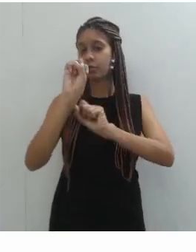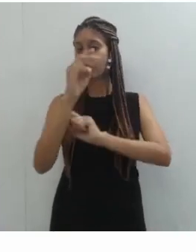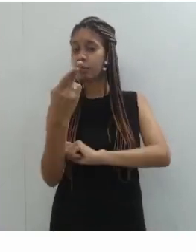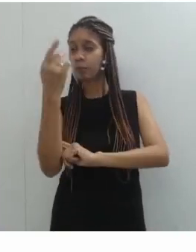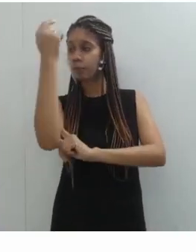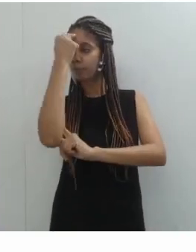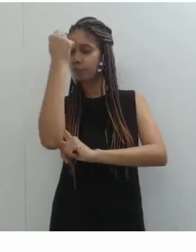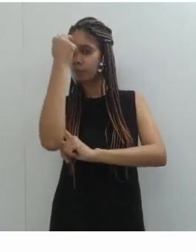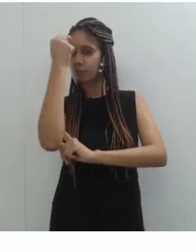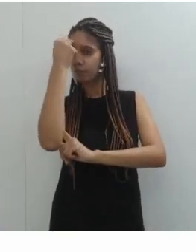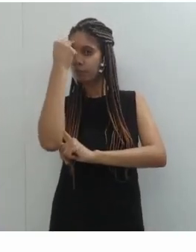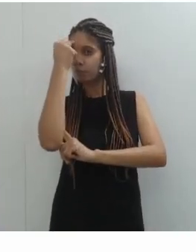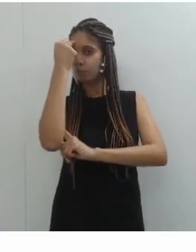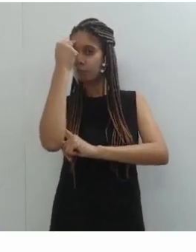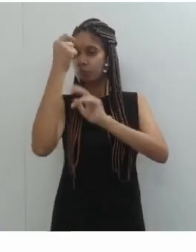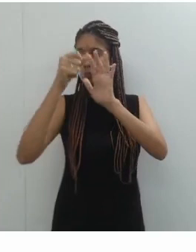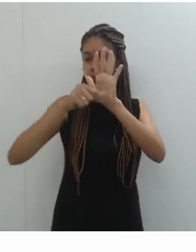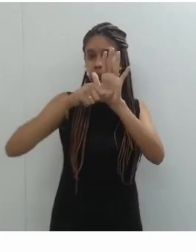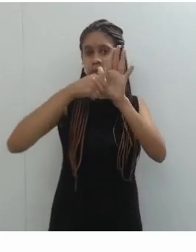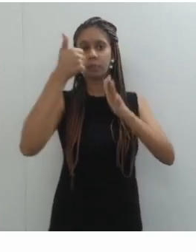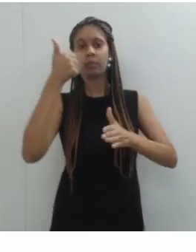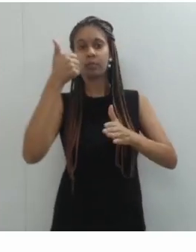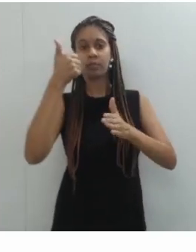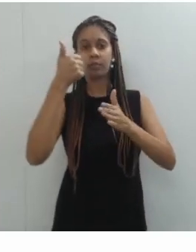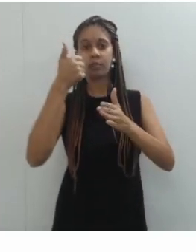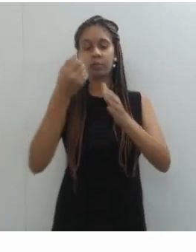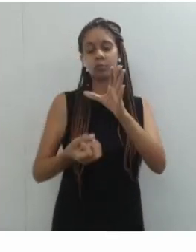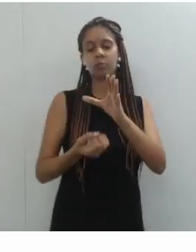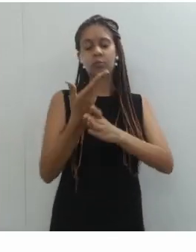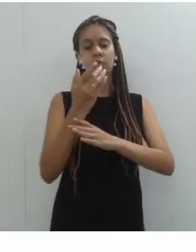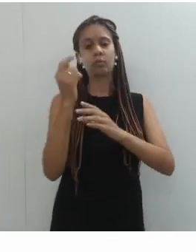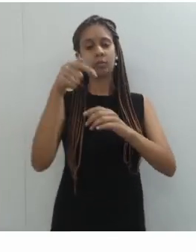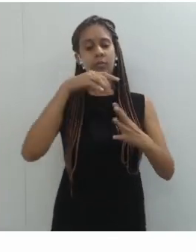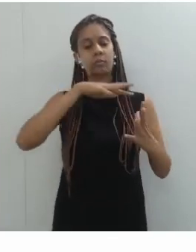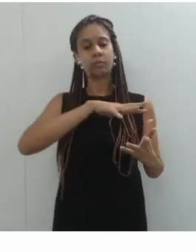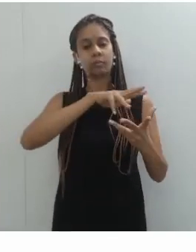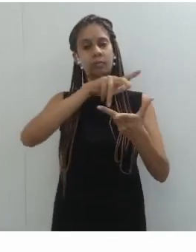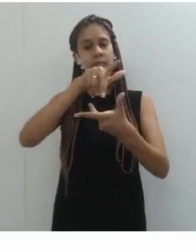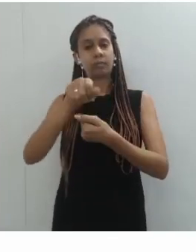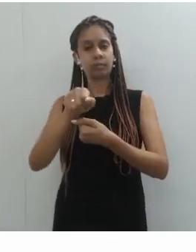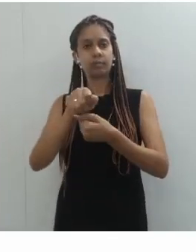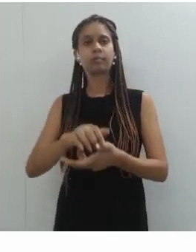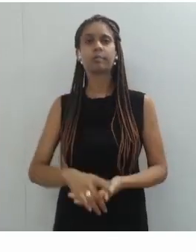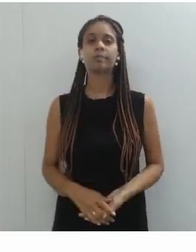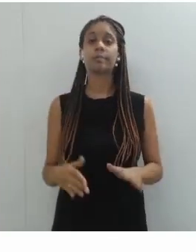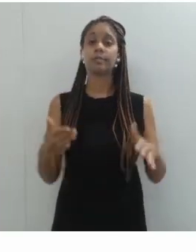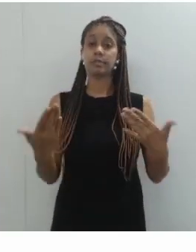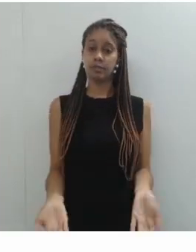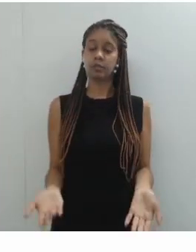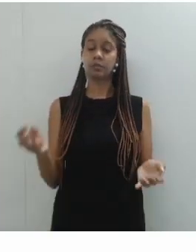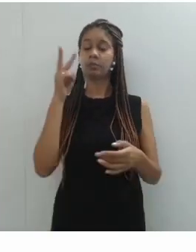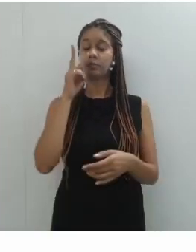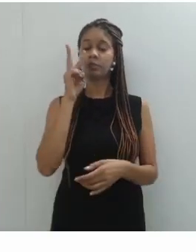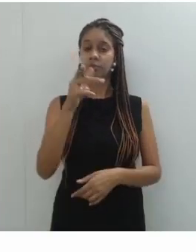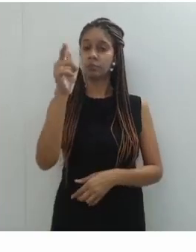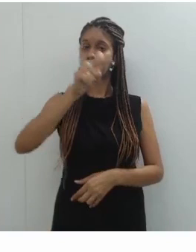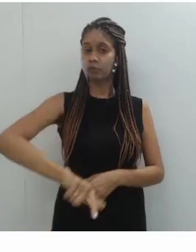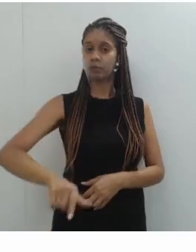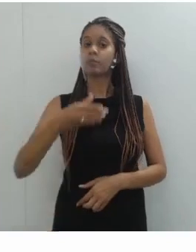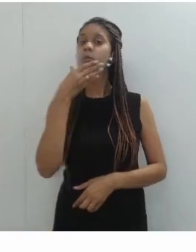desde seu primeiro aparecimento sobre a Terra. Então, mais uma vez, você vê o